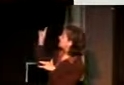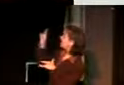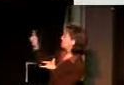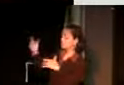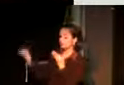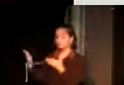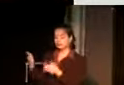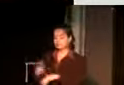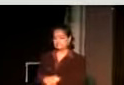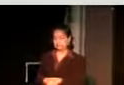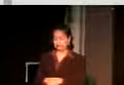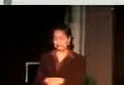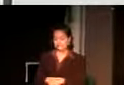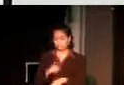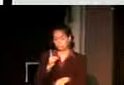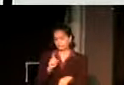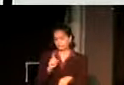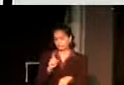difícil